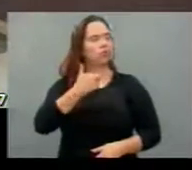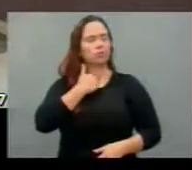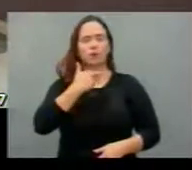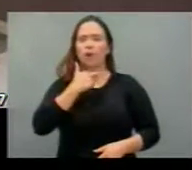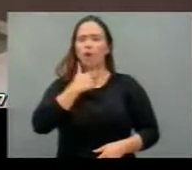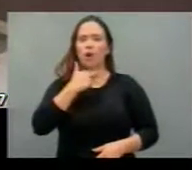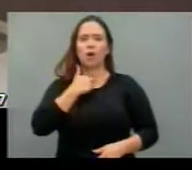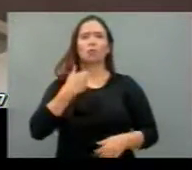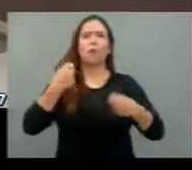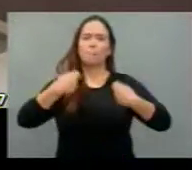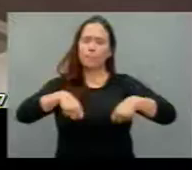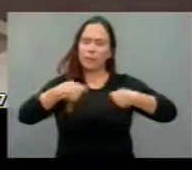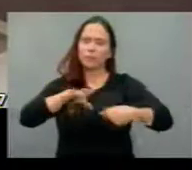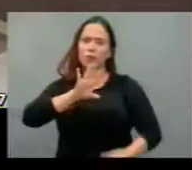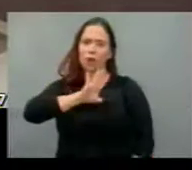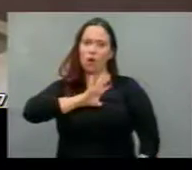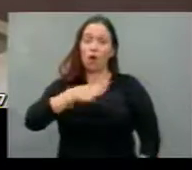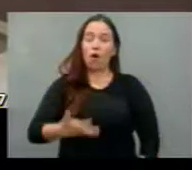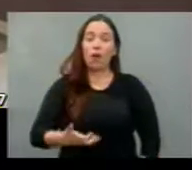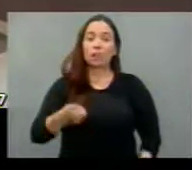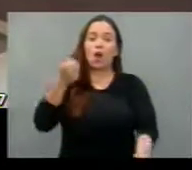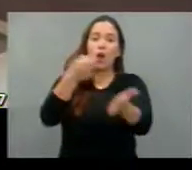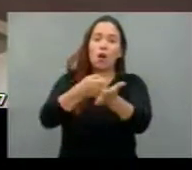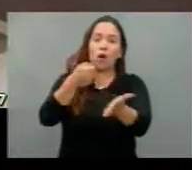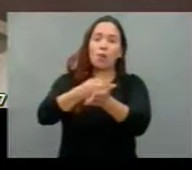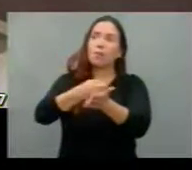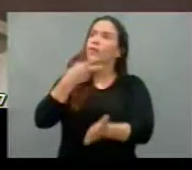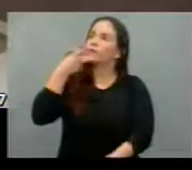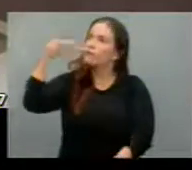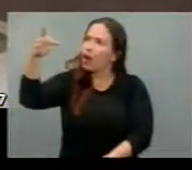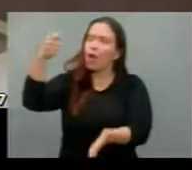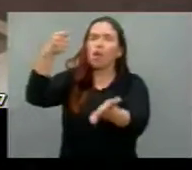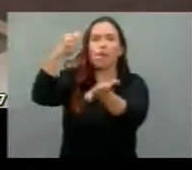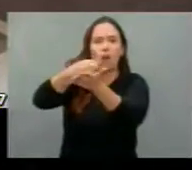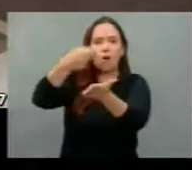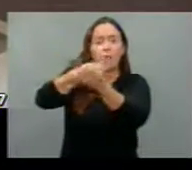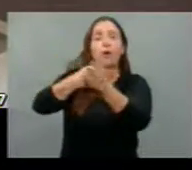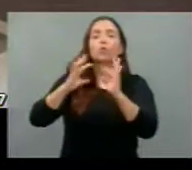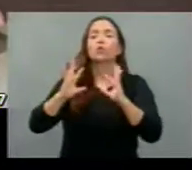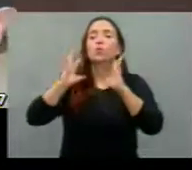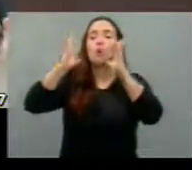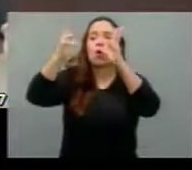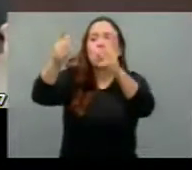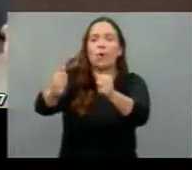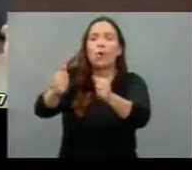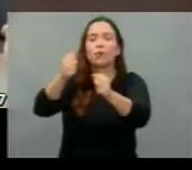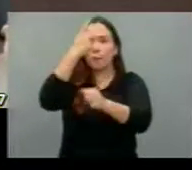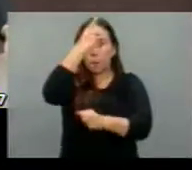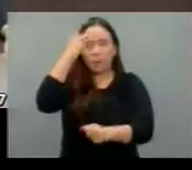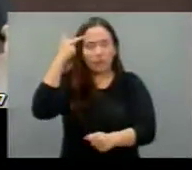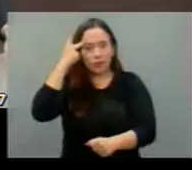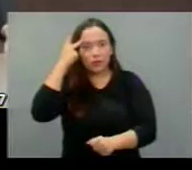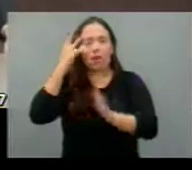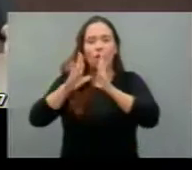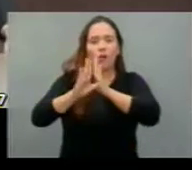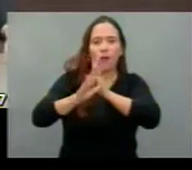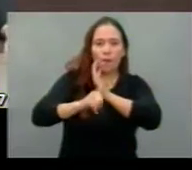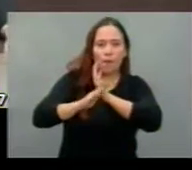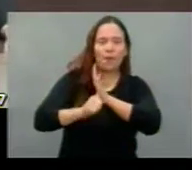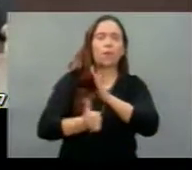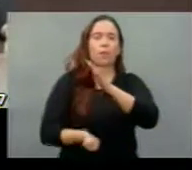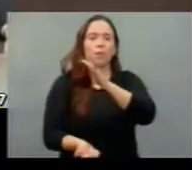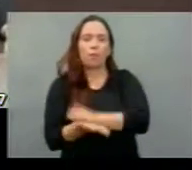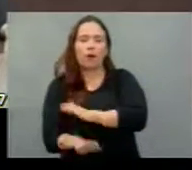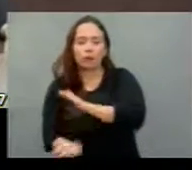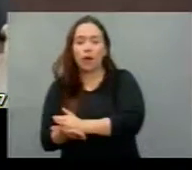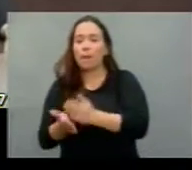Ele tem que, sobretudo, exigir que todos os responsáveis, sejam quem forem,